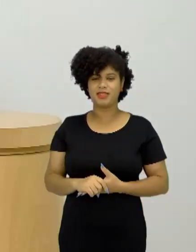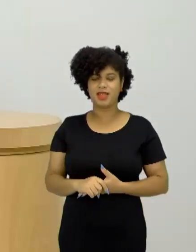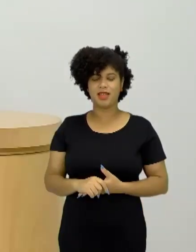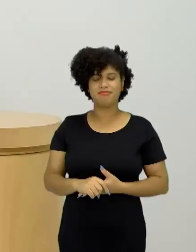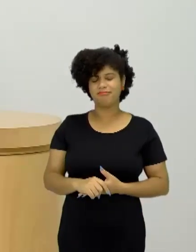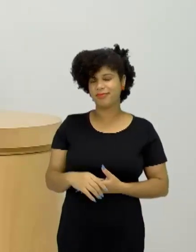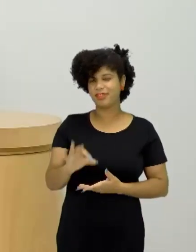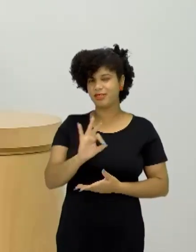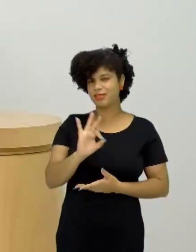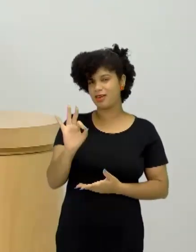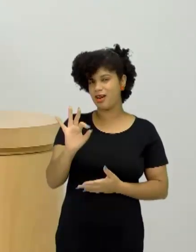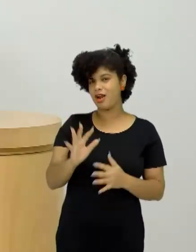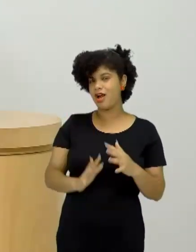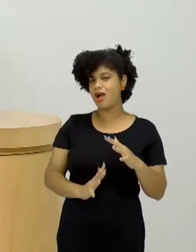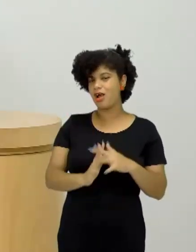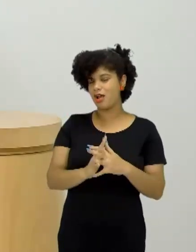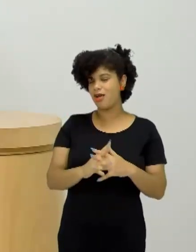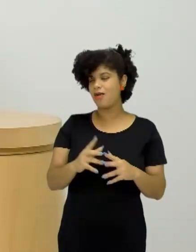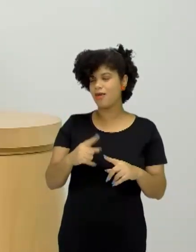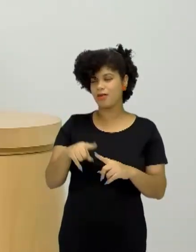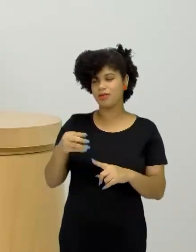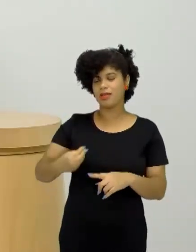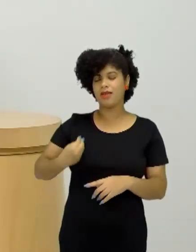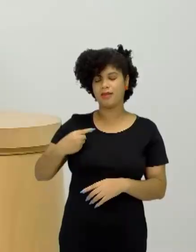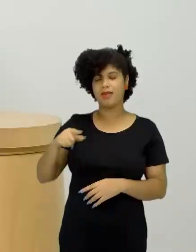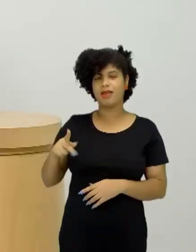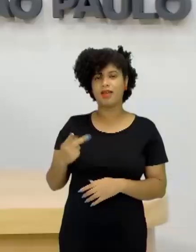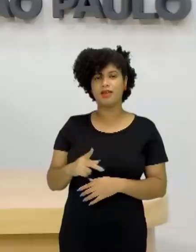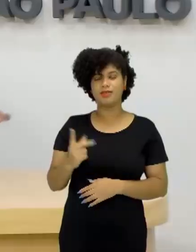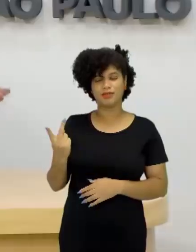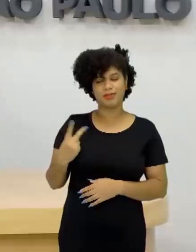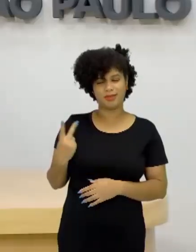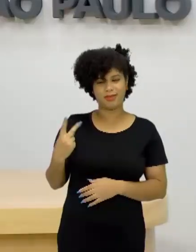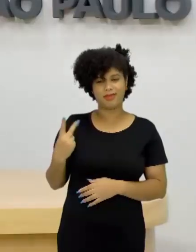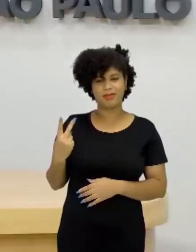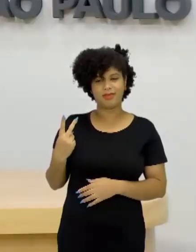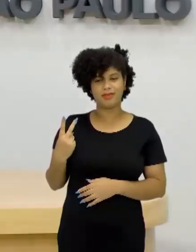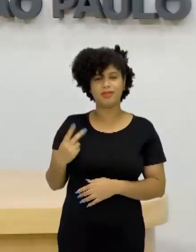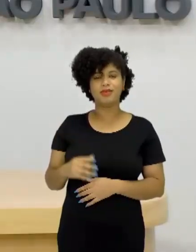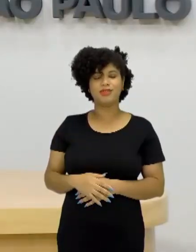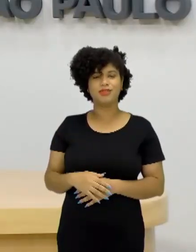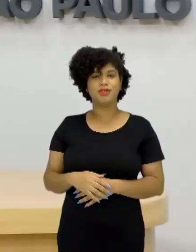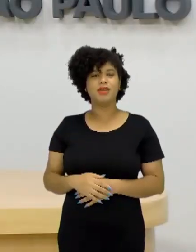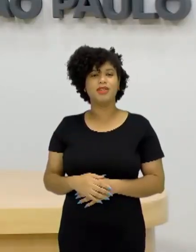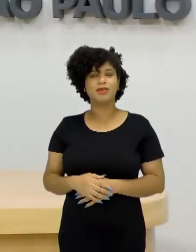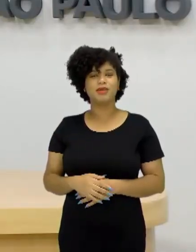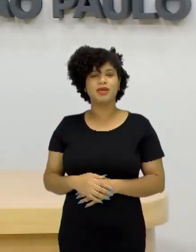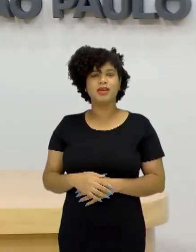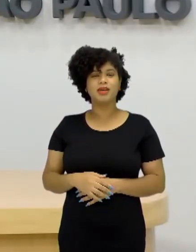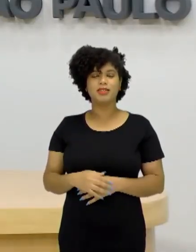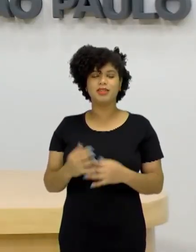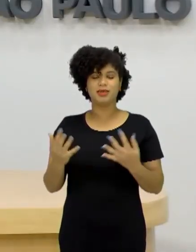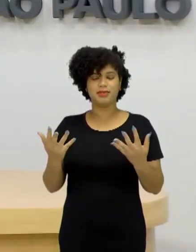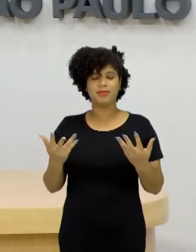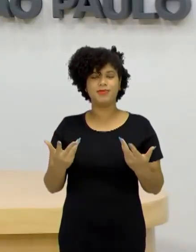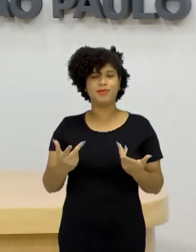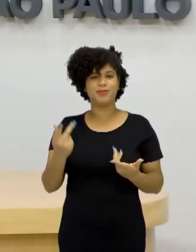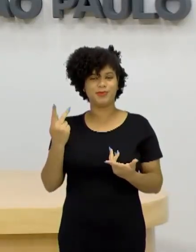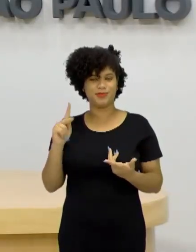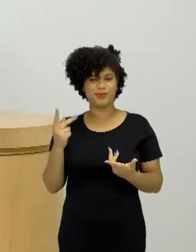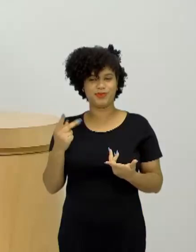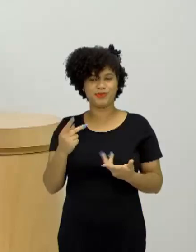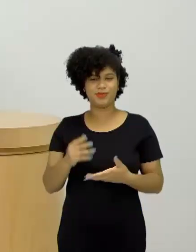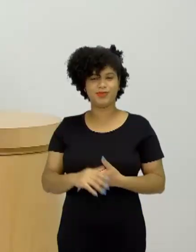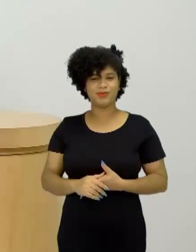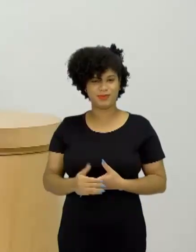aqui, Giba! Não, nós é show porque você tá aqui! Nós estamos aqui, eu estou aqui, rapaz. A gente dá show aqui na história, hein? Tá bom, hein? Muito bem, vamos